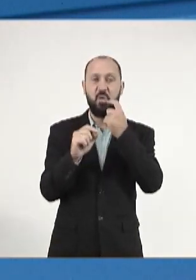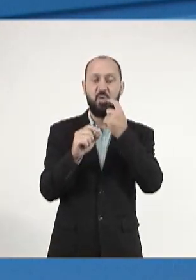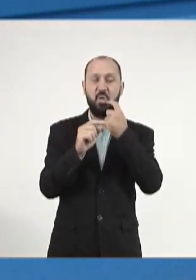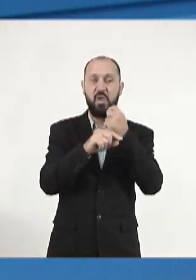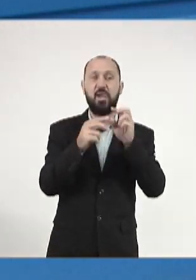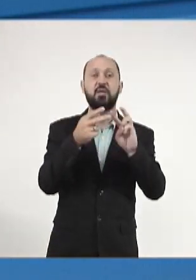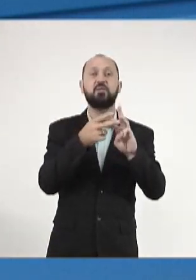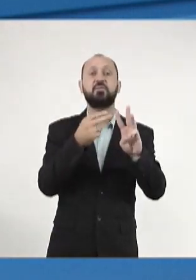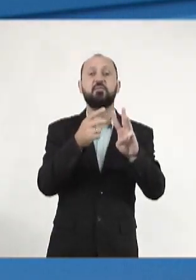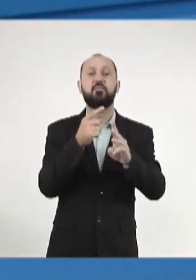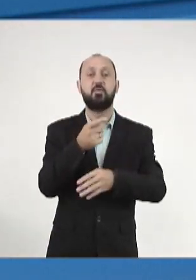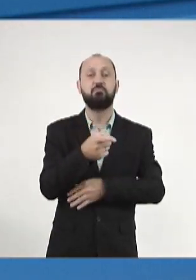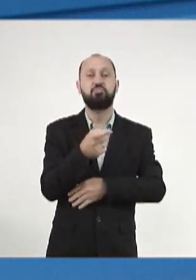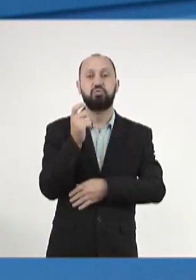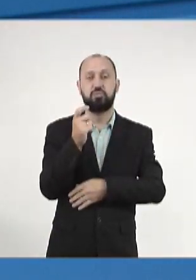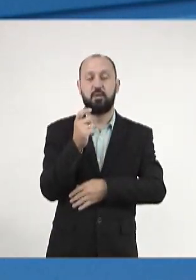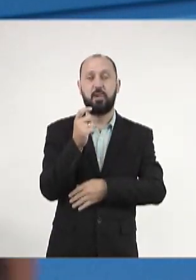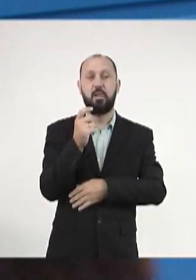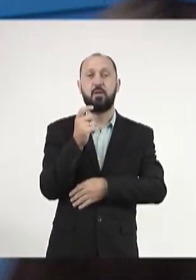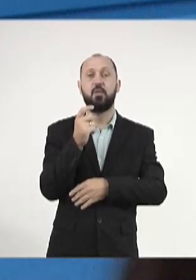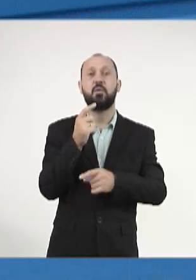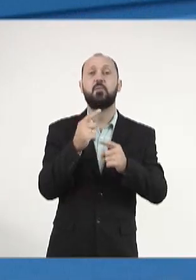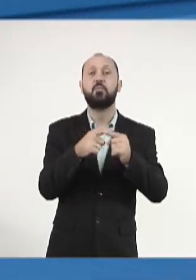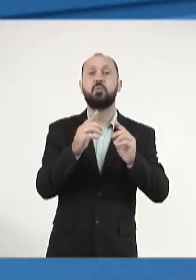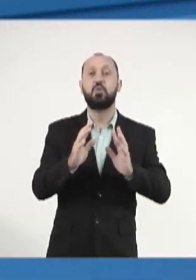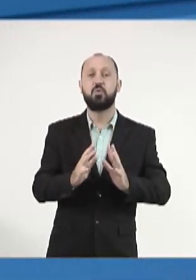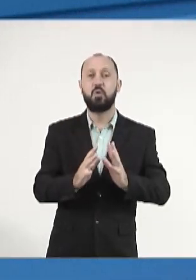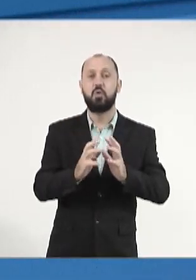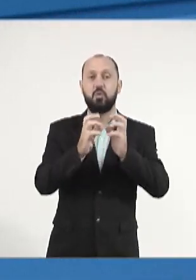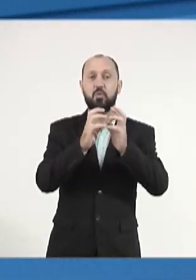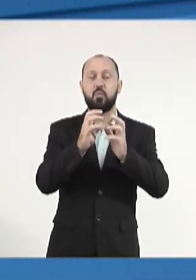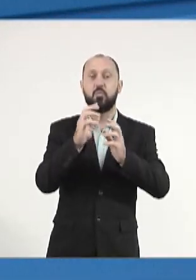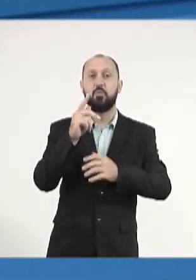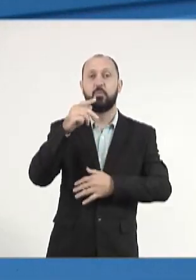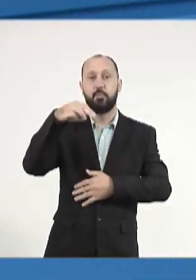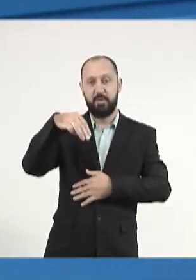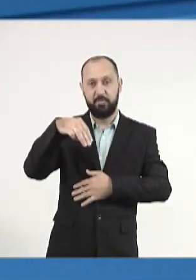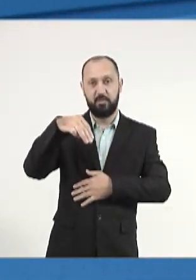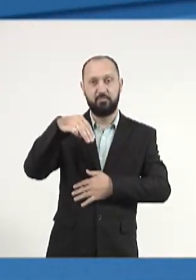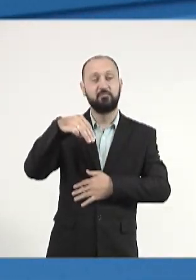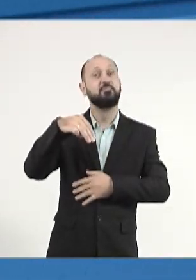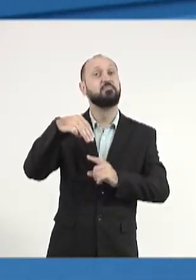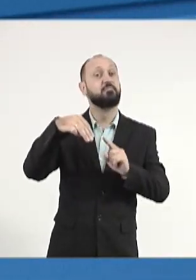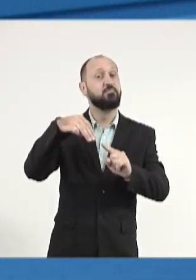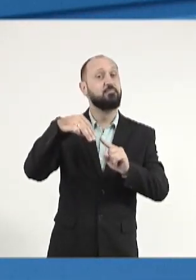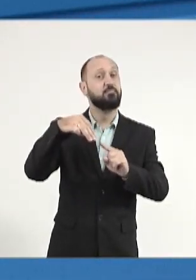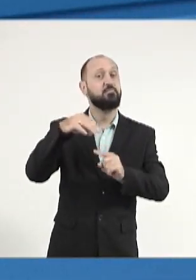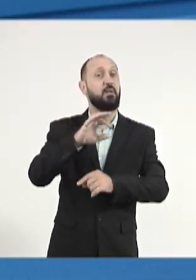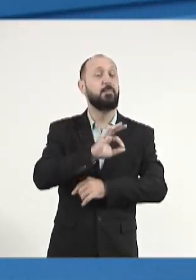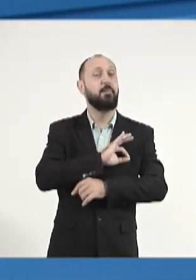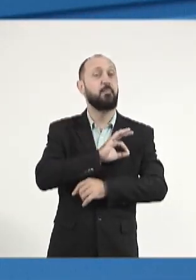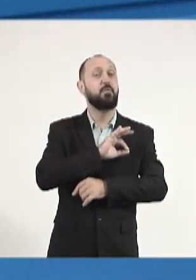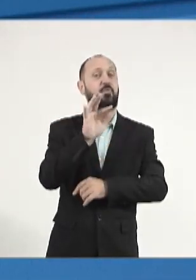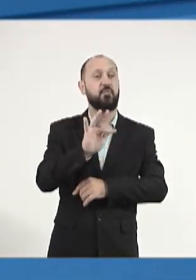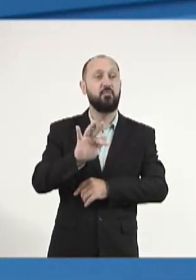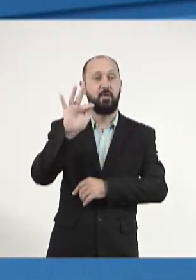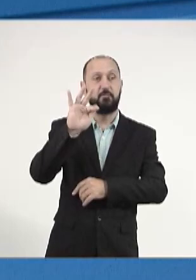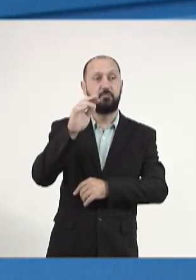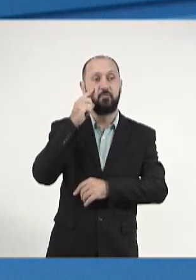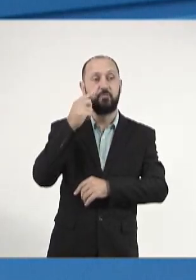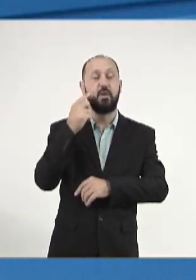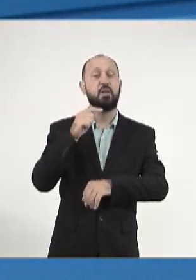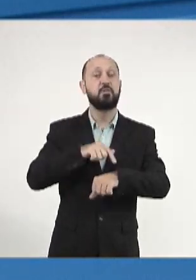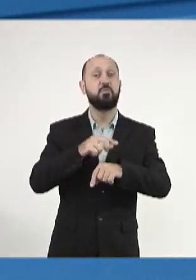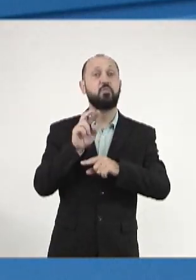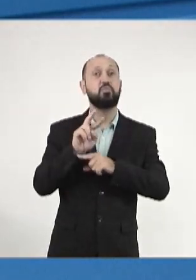esse indígena foi assassinado por conflito com a PM. Então, é importante que a Polícia Federal intervenha